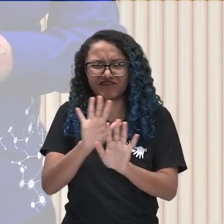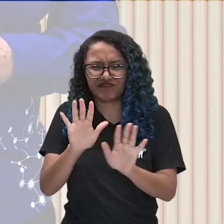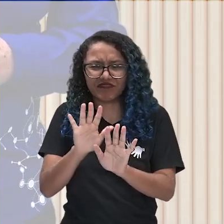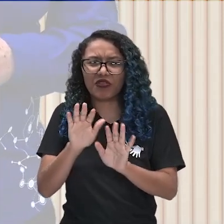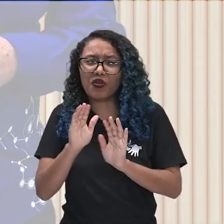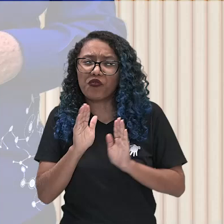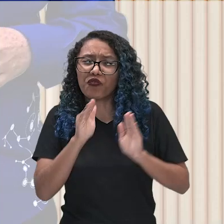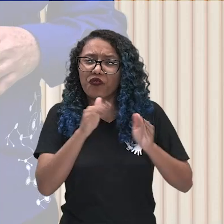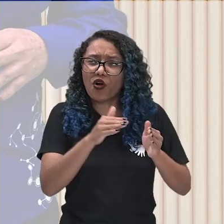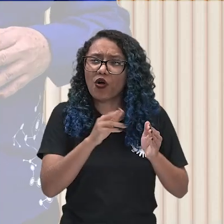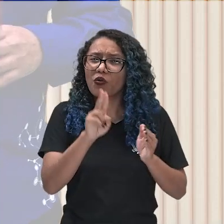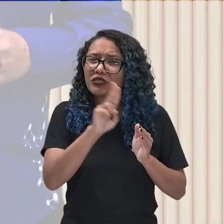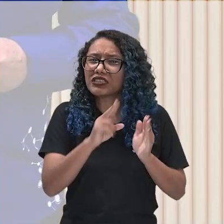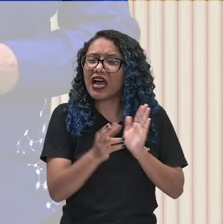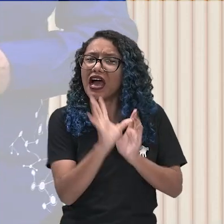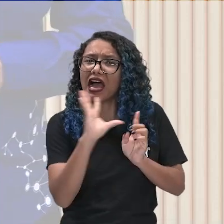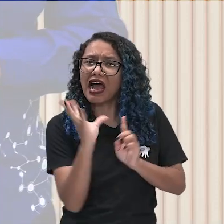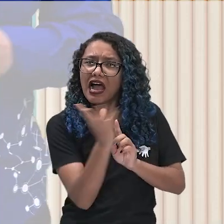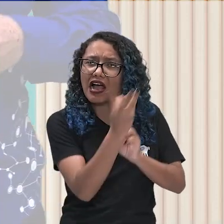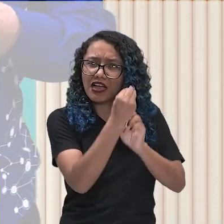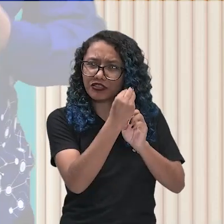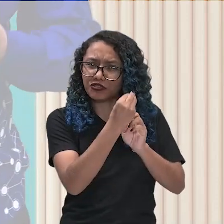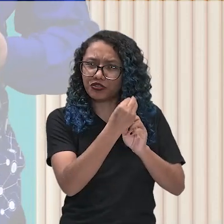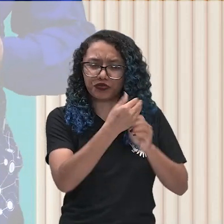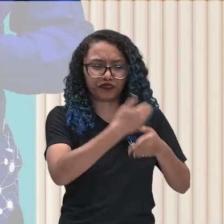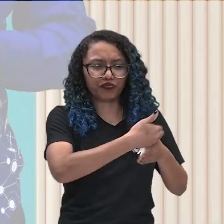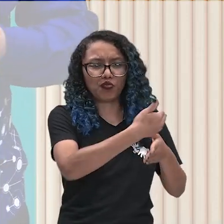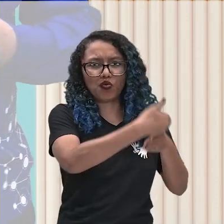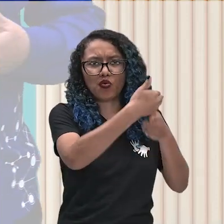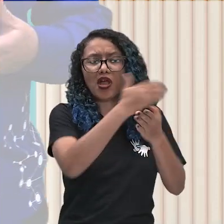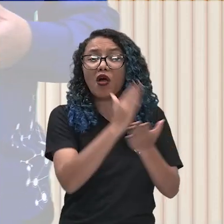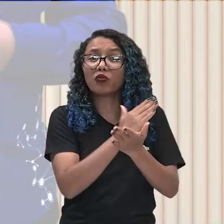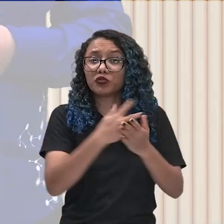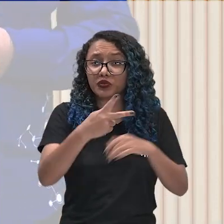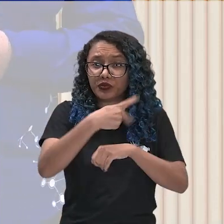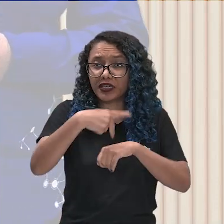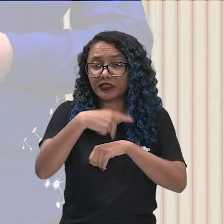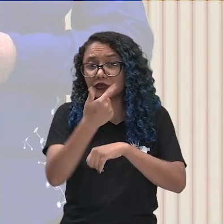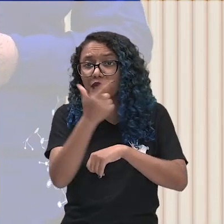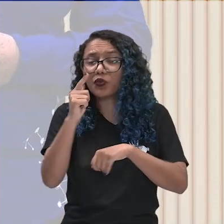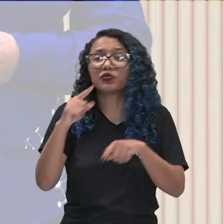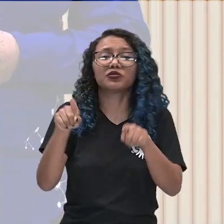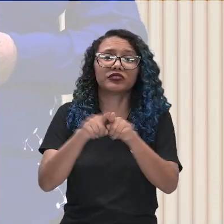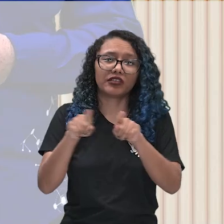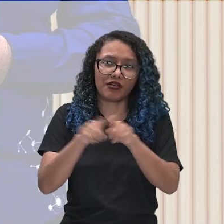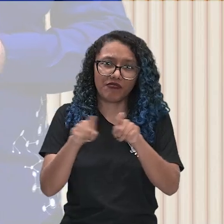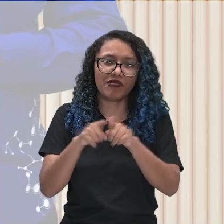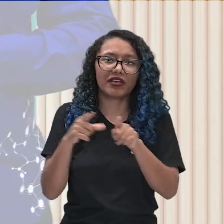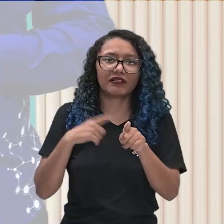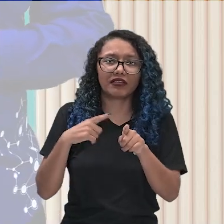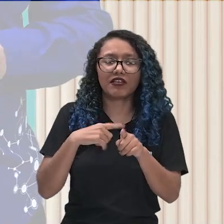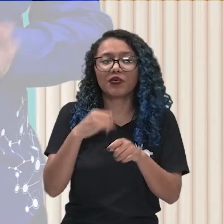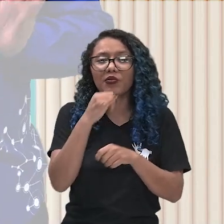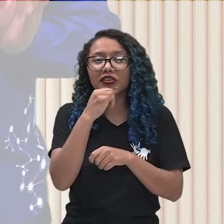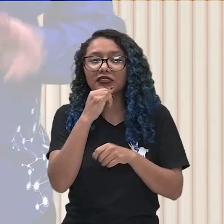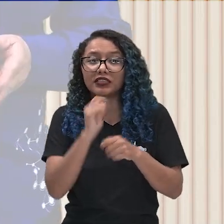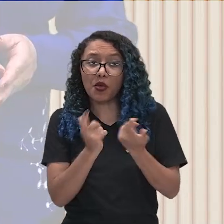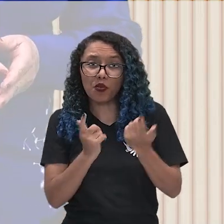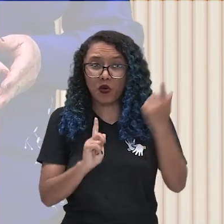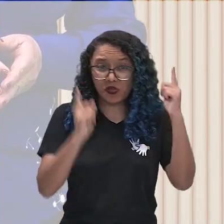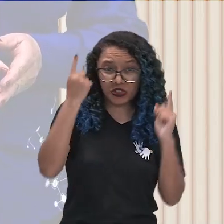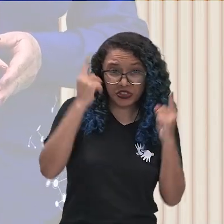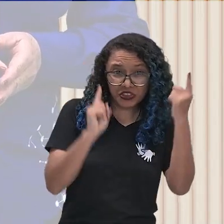A arte muralista. Isso aconteceu também em alguns países. Então, como nós estamos vendo agora, do Chile à Noruega. Nós